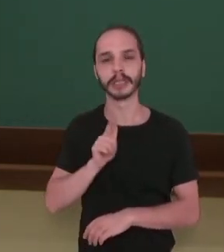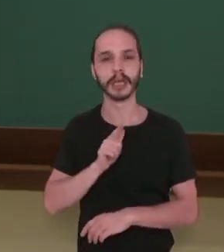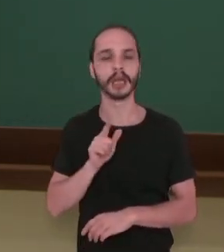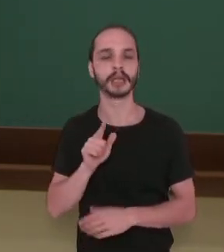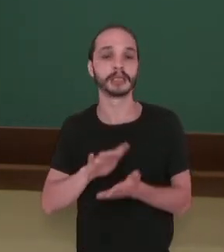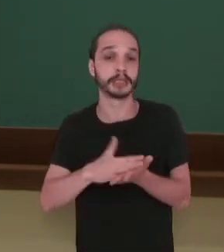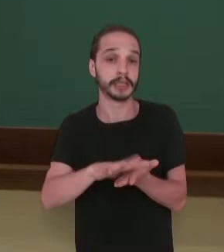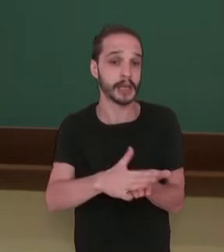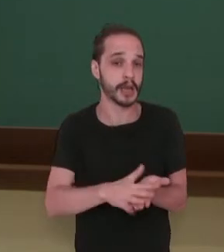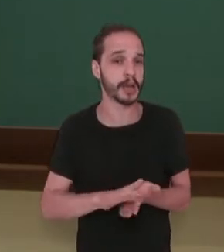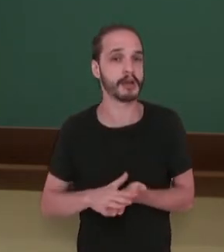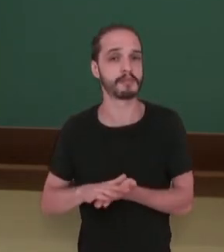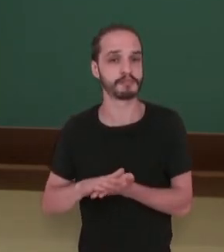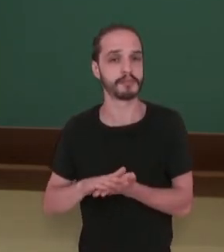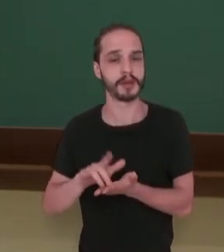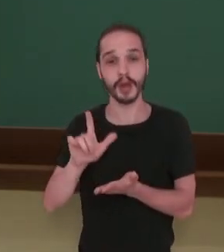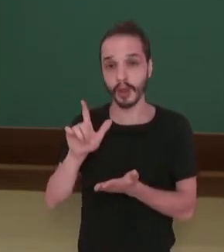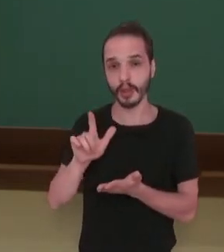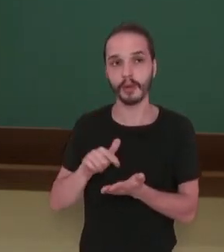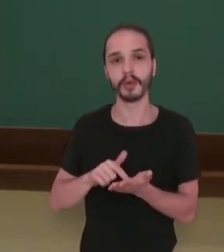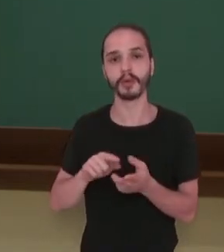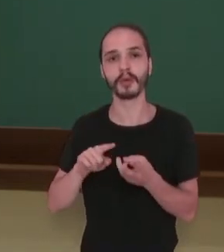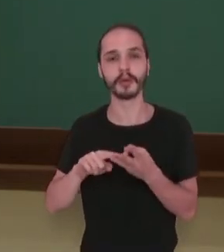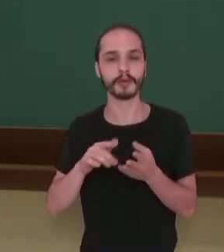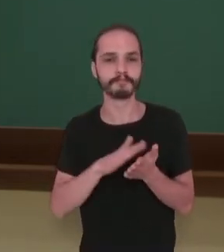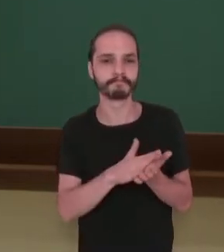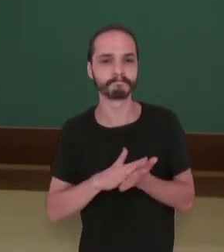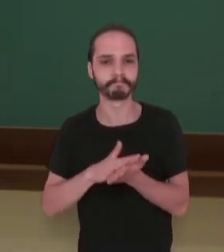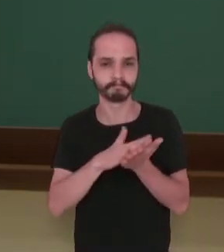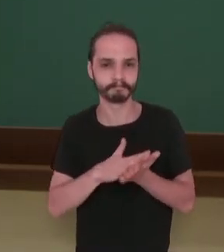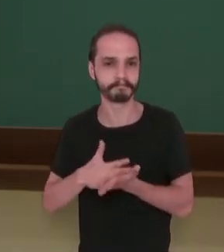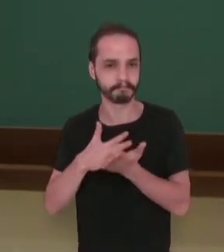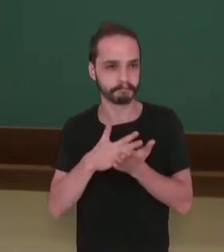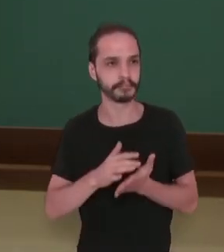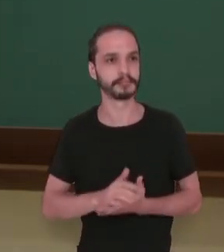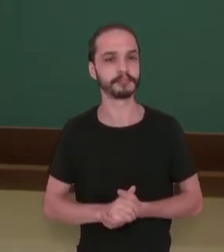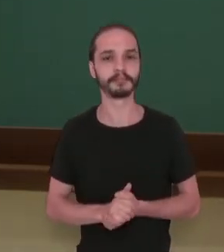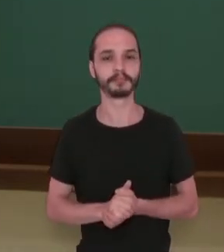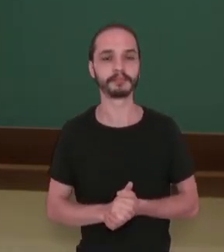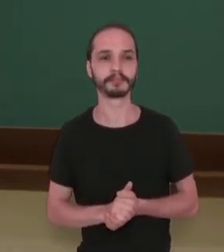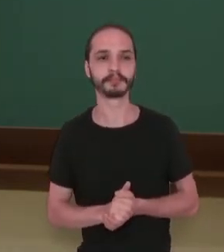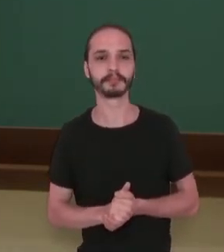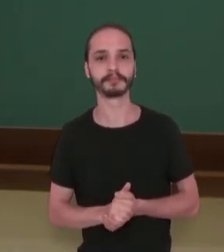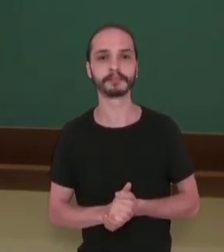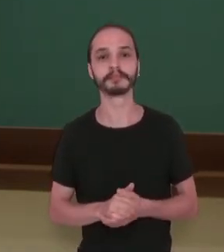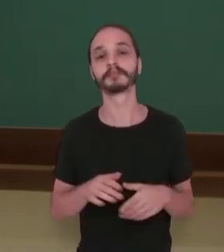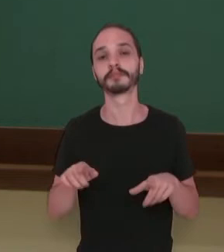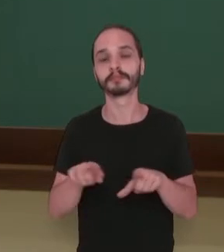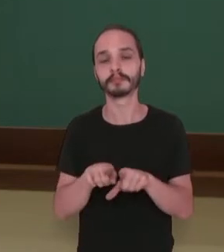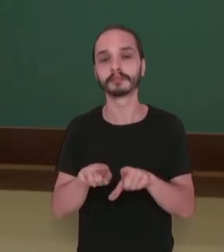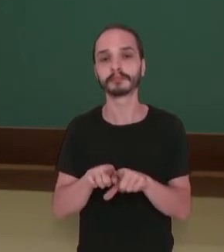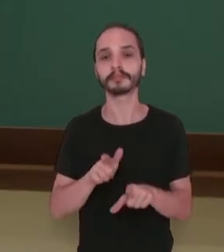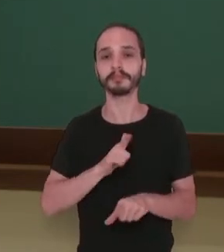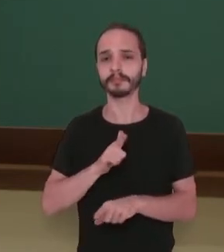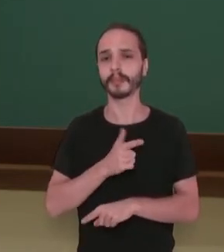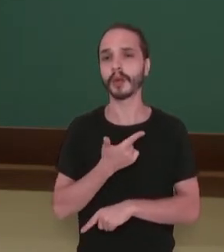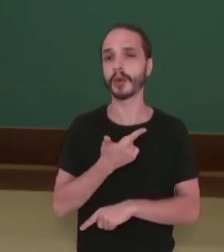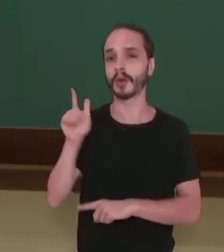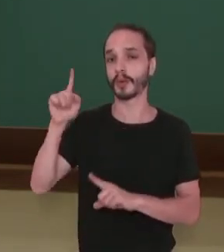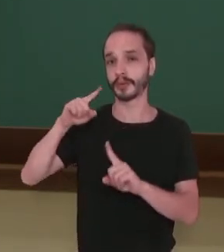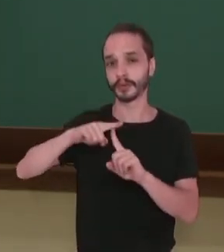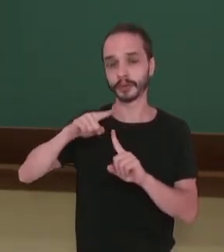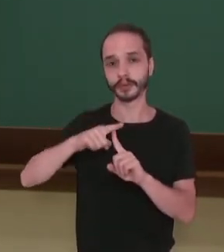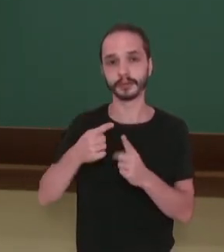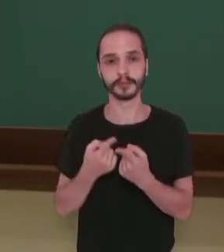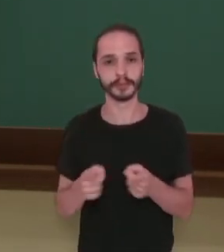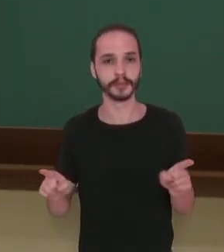o samba, lambu e o pagode. A gente também tem vários outros estilos. A professora